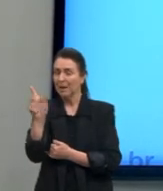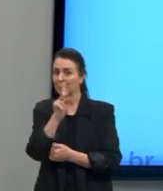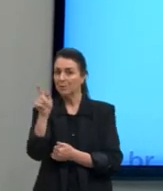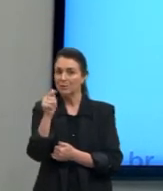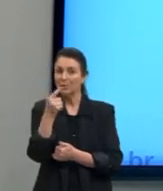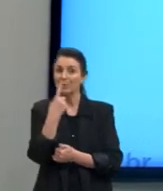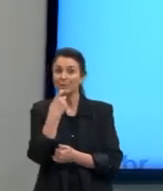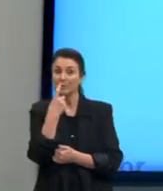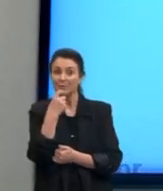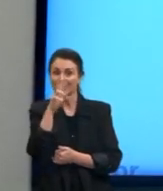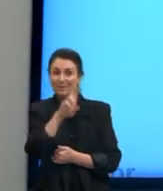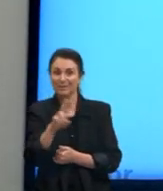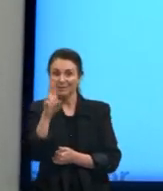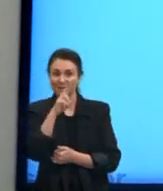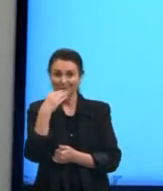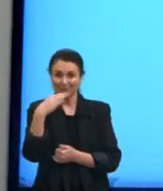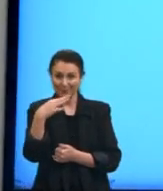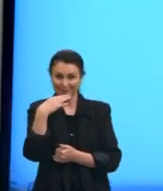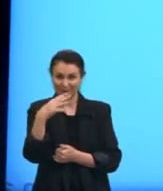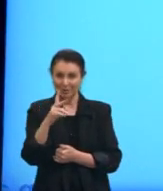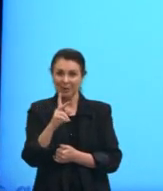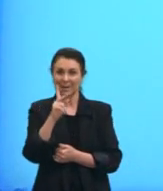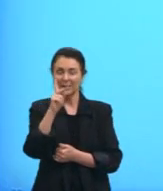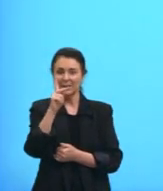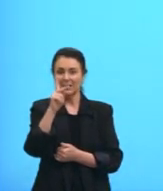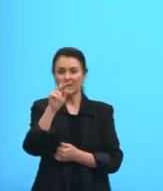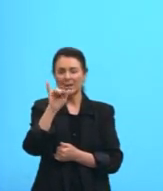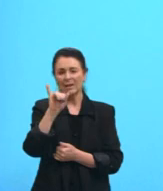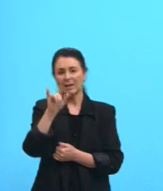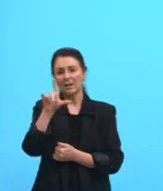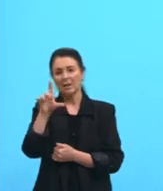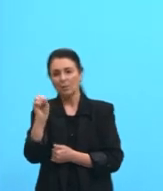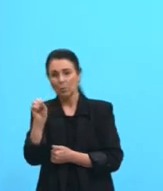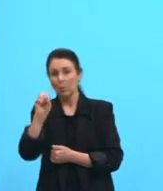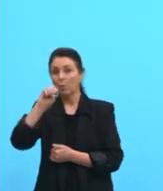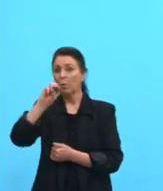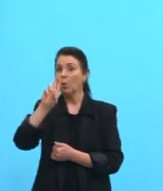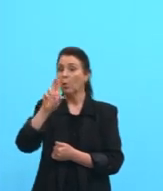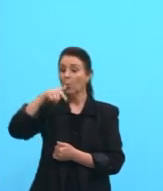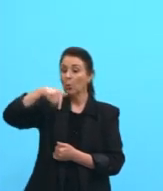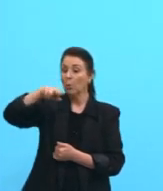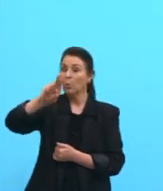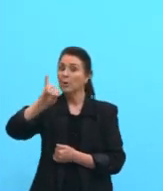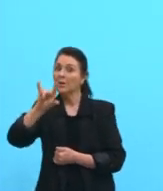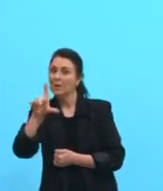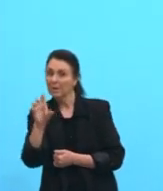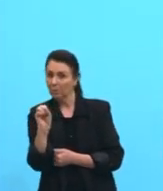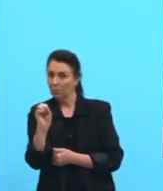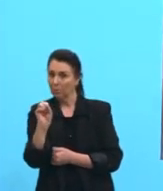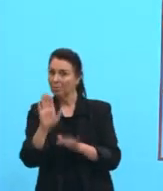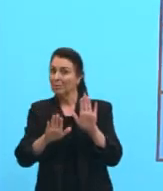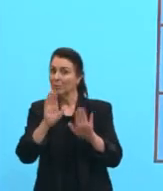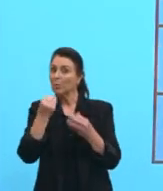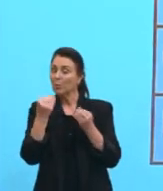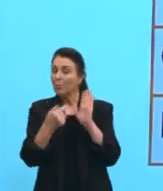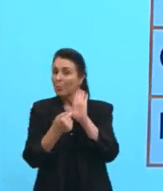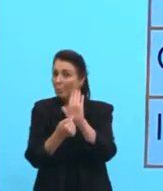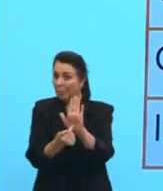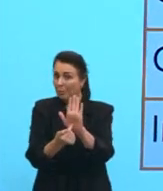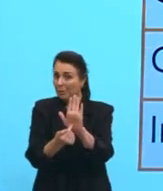vermelho já de propósito né quilo quilo já vai ser a nossa próxima aula a gente vai conversar Mais